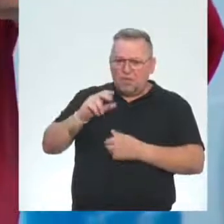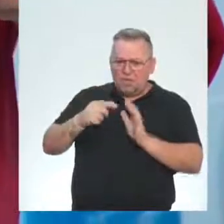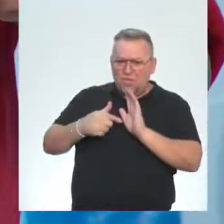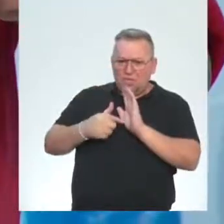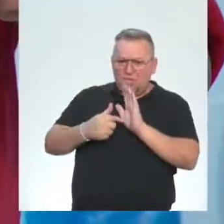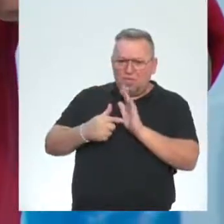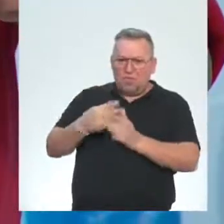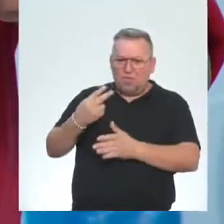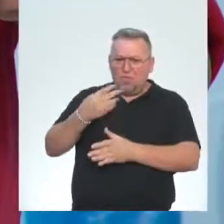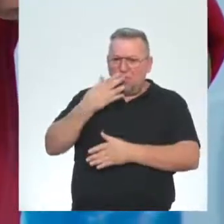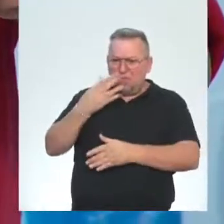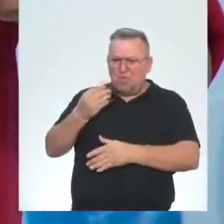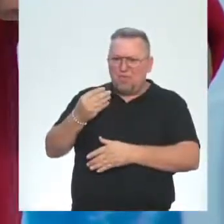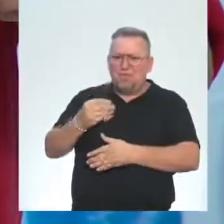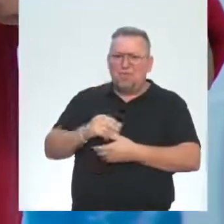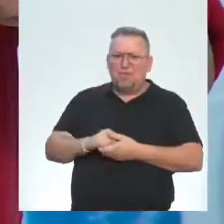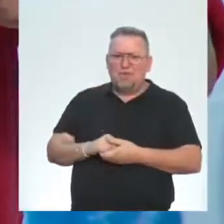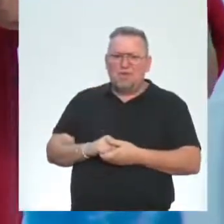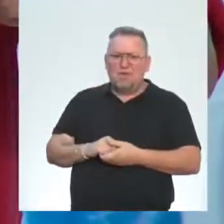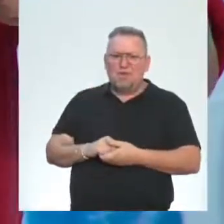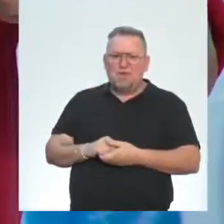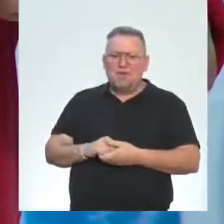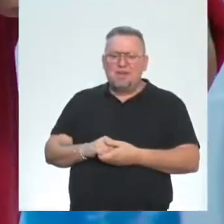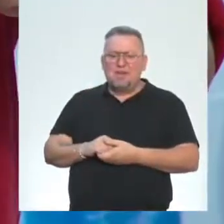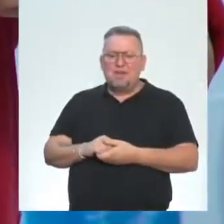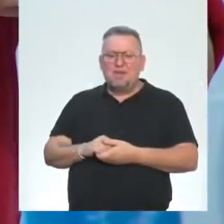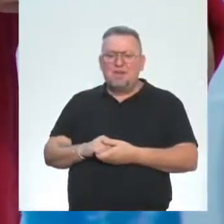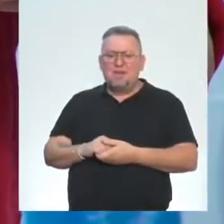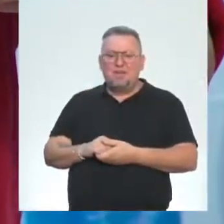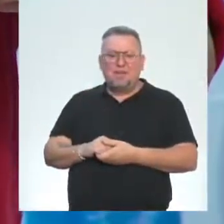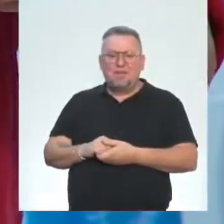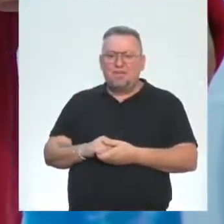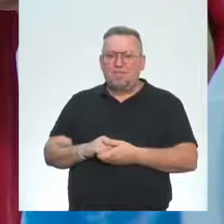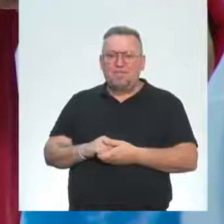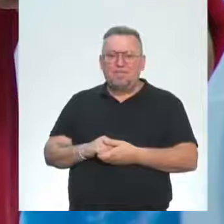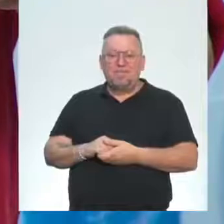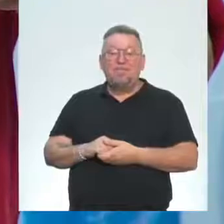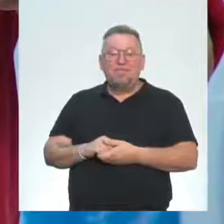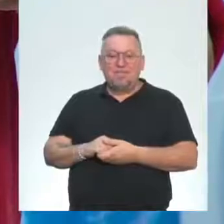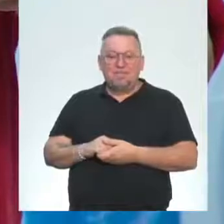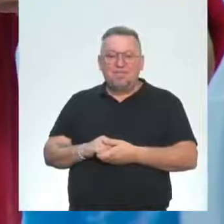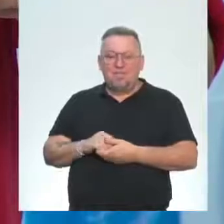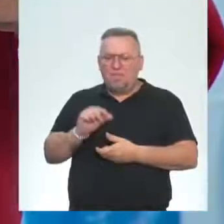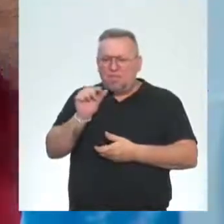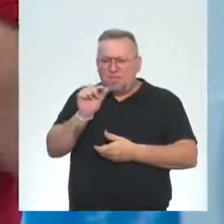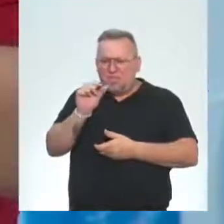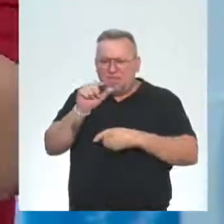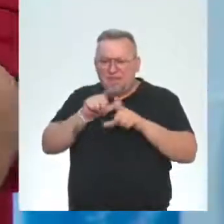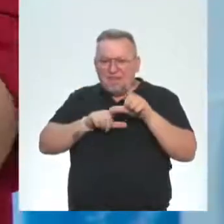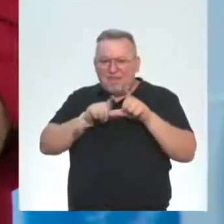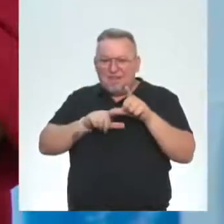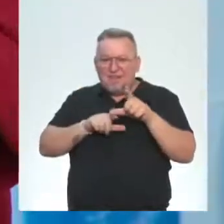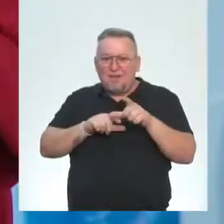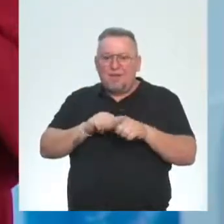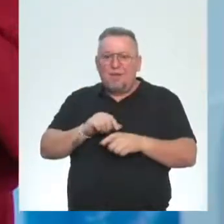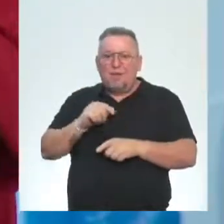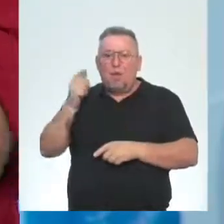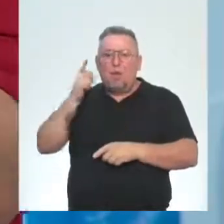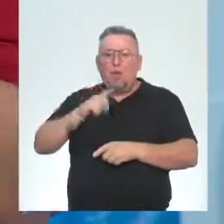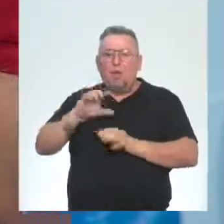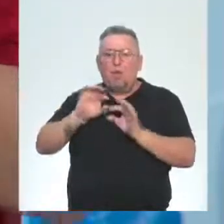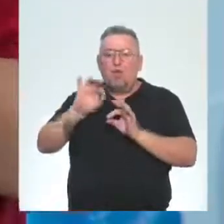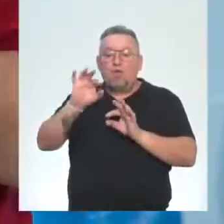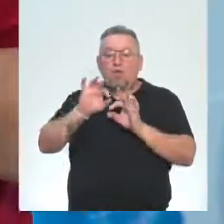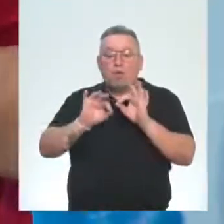dá? Acho que não, acho que eu tô pedindo muito, né? Porque ele é meio cinza, não rola, né? Muito pequeno. Aqui, o que a gente conseguiu